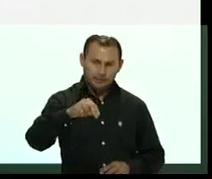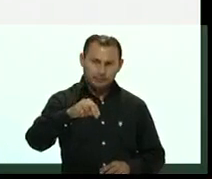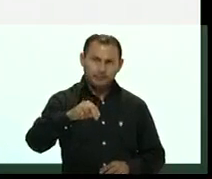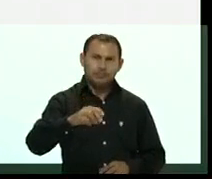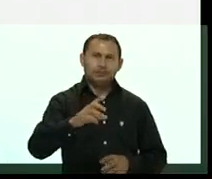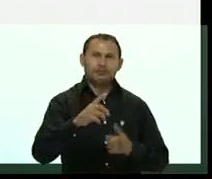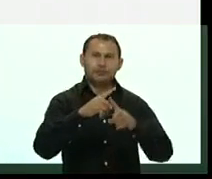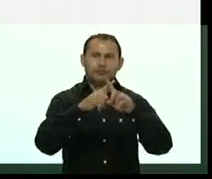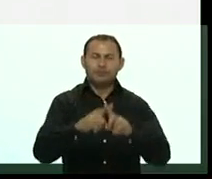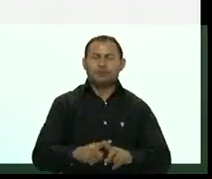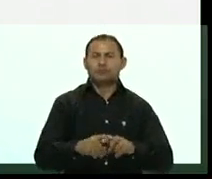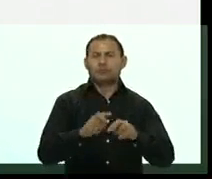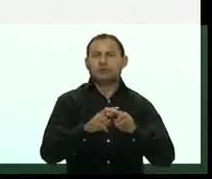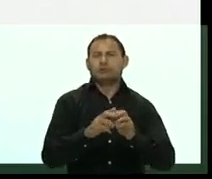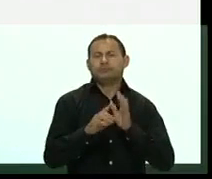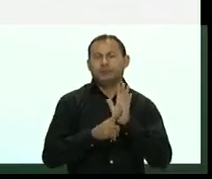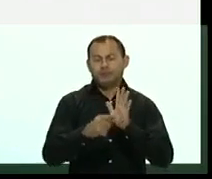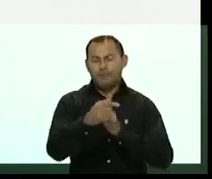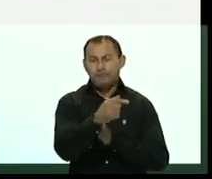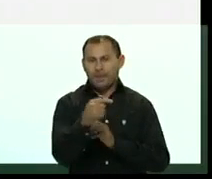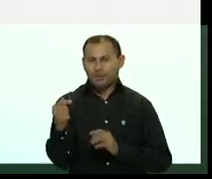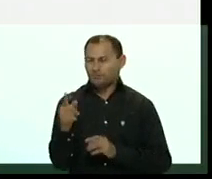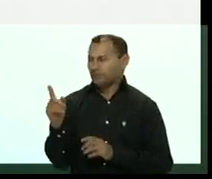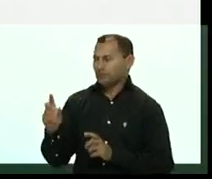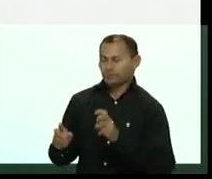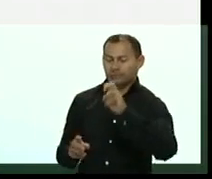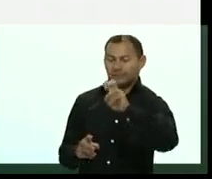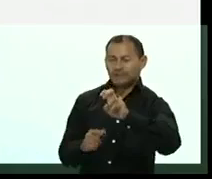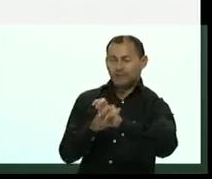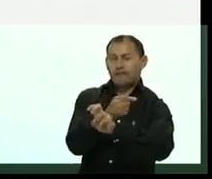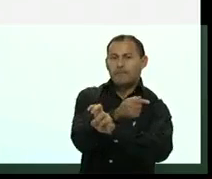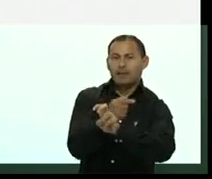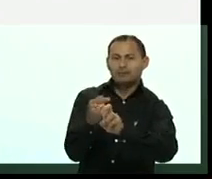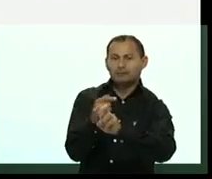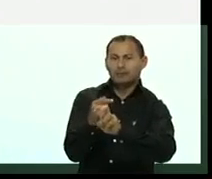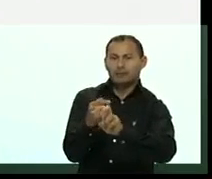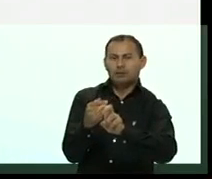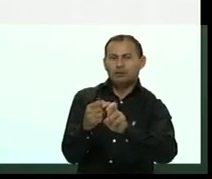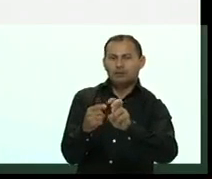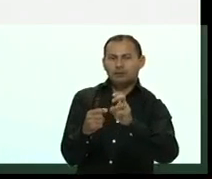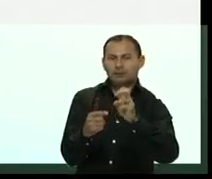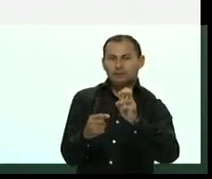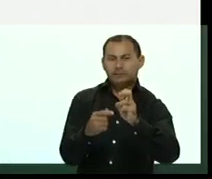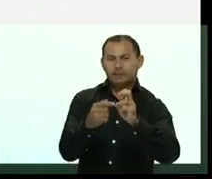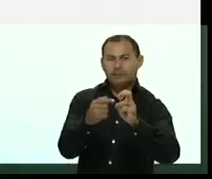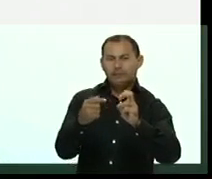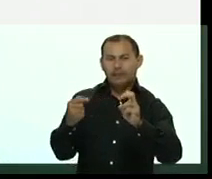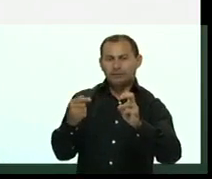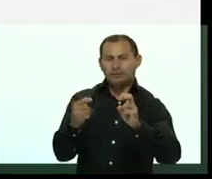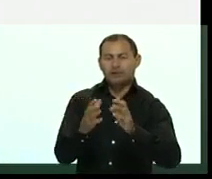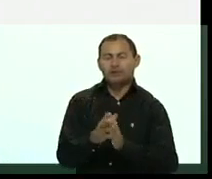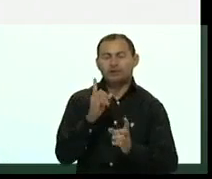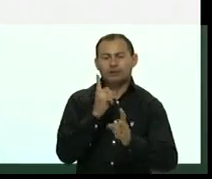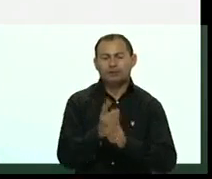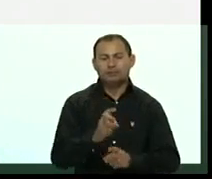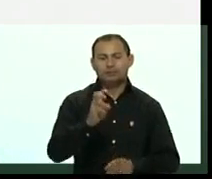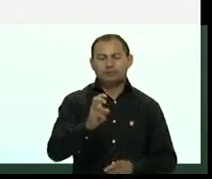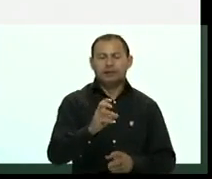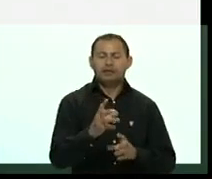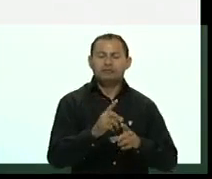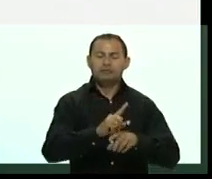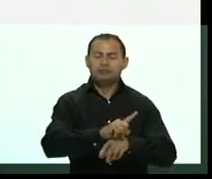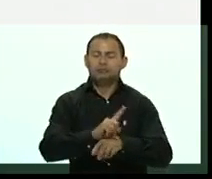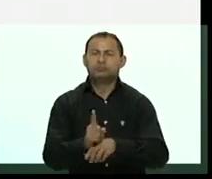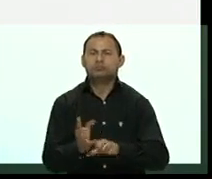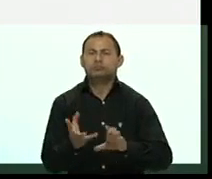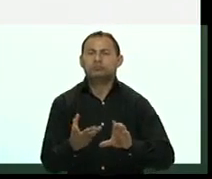essa constante. Por isso que aparece esse menos aqui. Tá vendo a sacadinha do sinal? Se eu quero achar a aceleração, o que eu